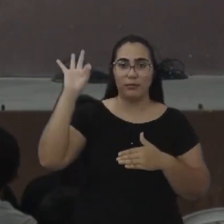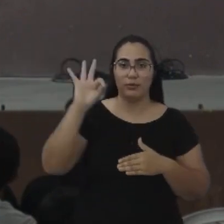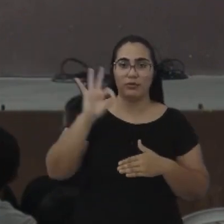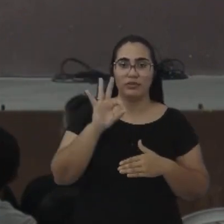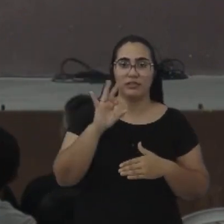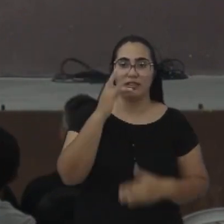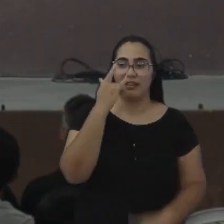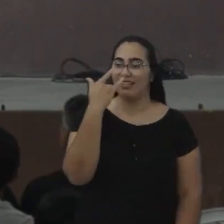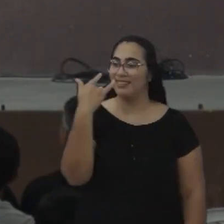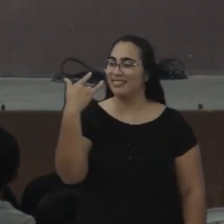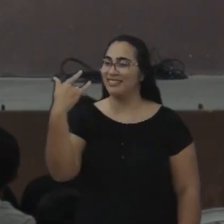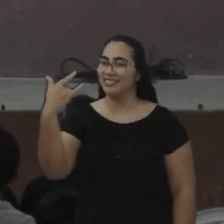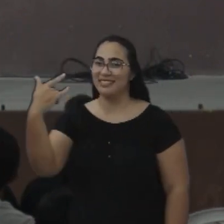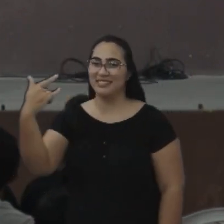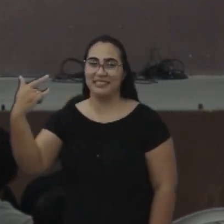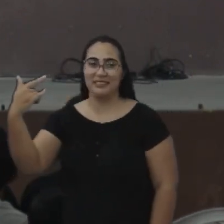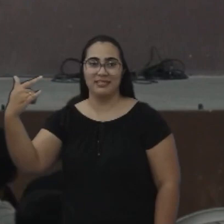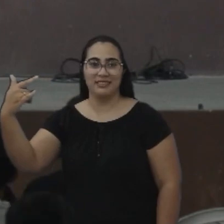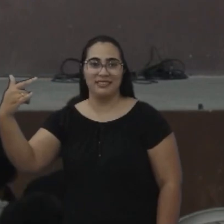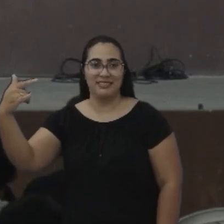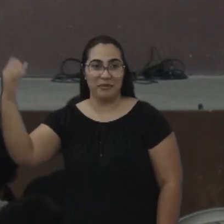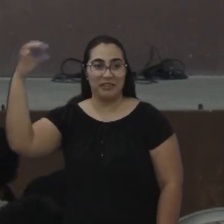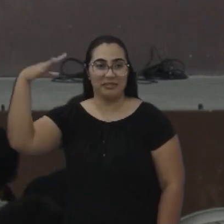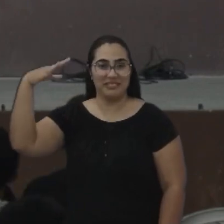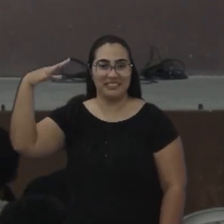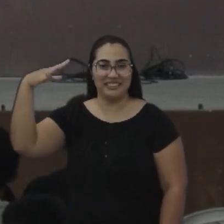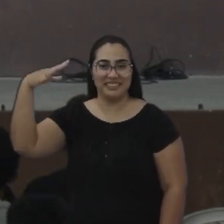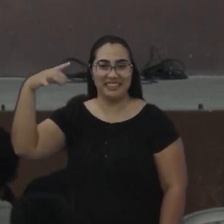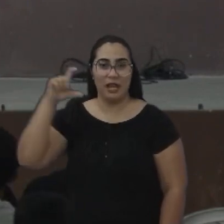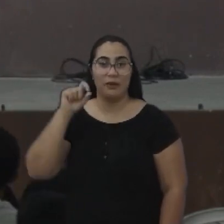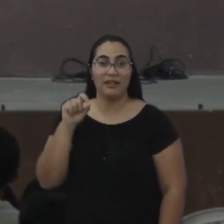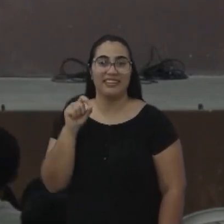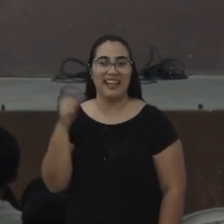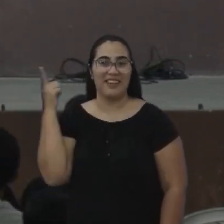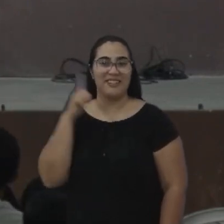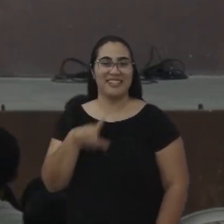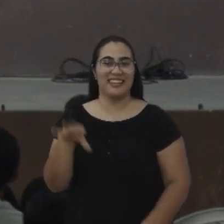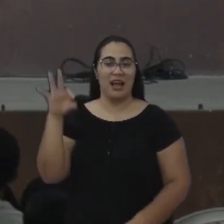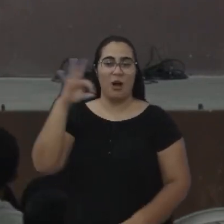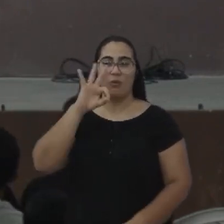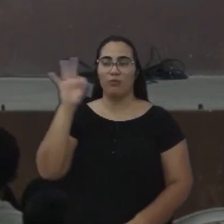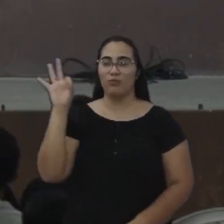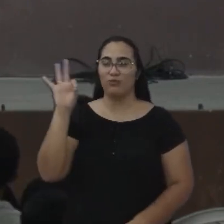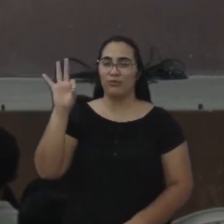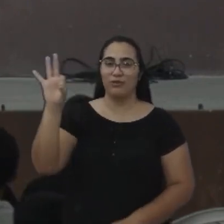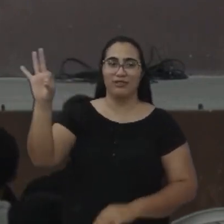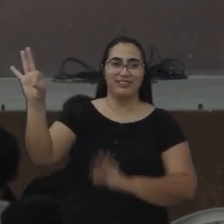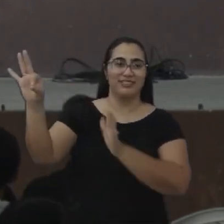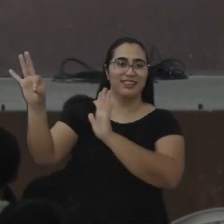embora. Aí ela vai, tranca a porta. Nos livramos da mosca. Aí eu vou e ligo e vou ler meu livro.